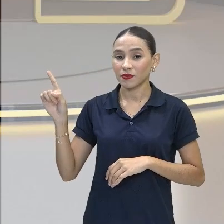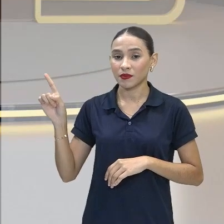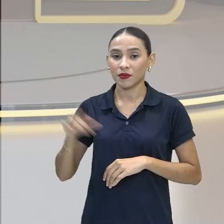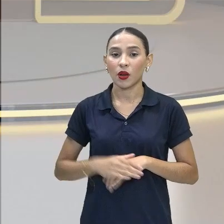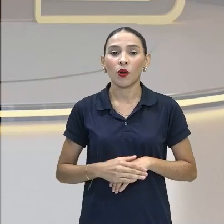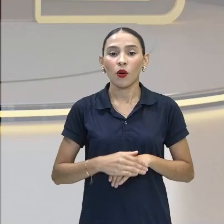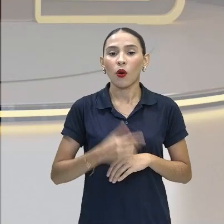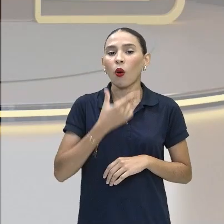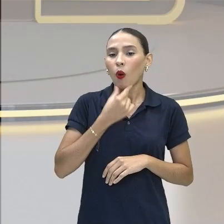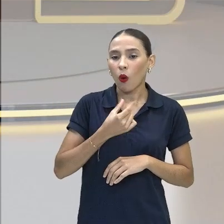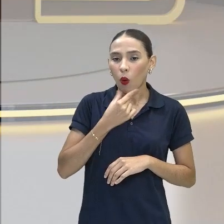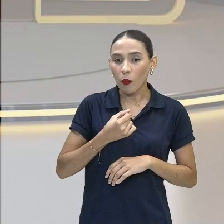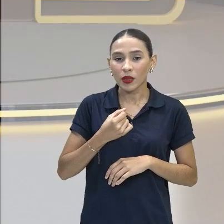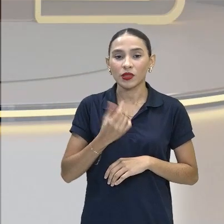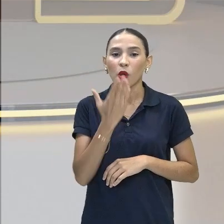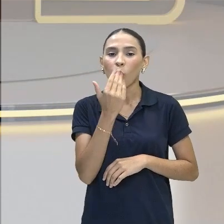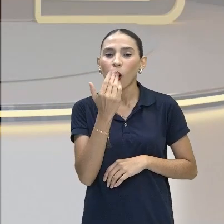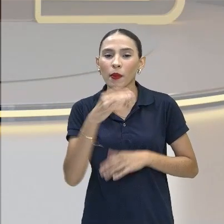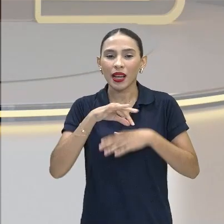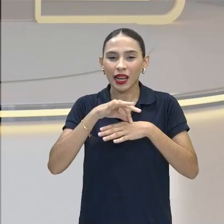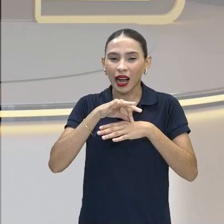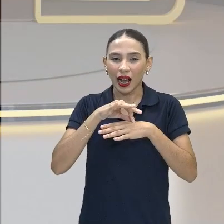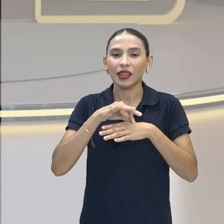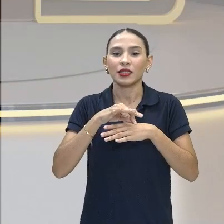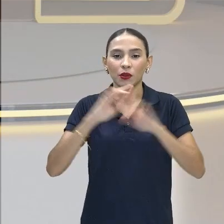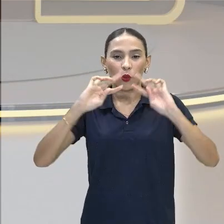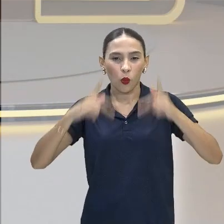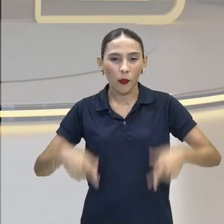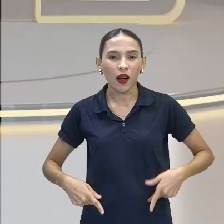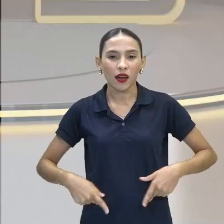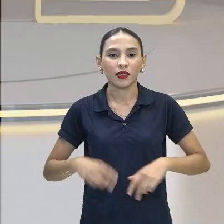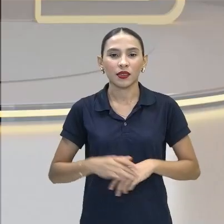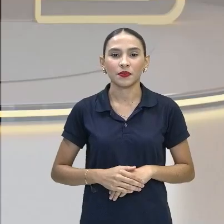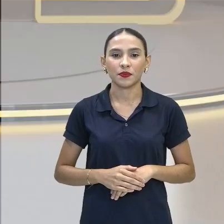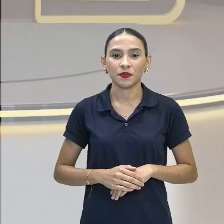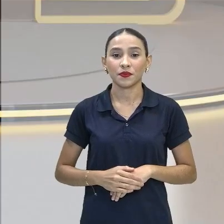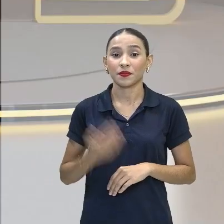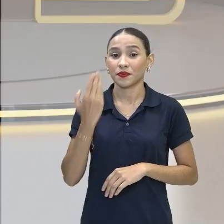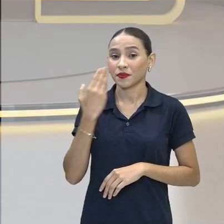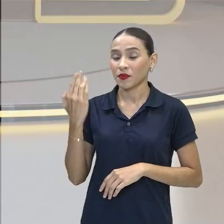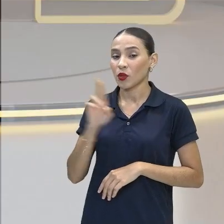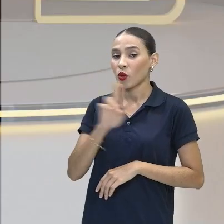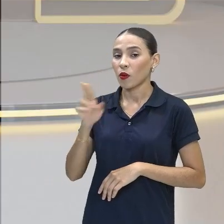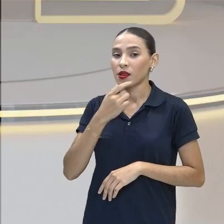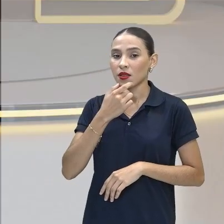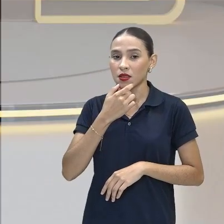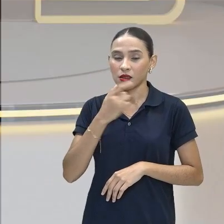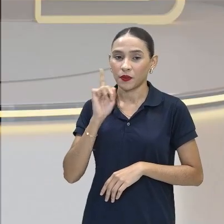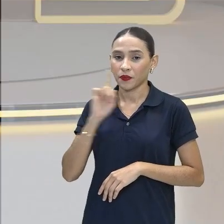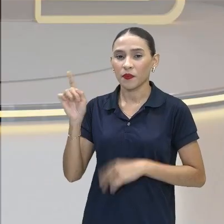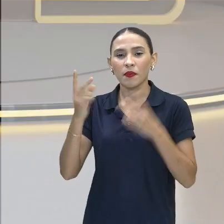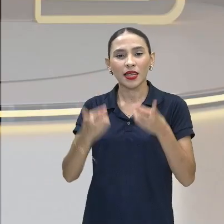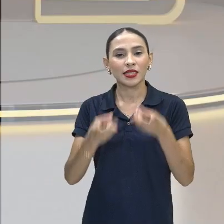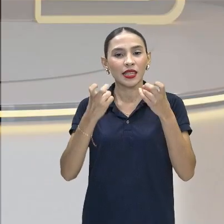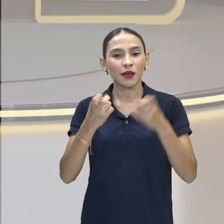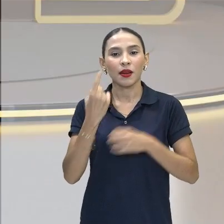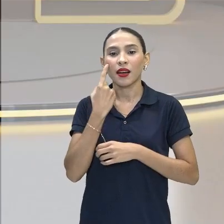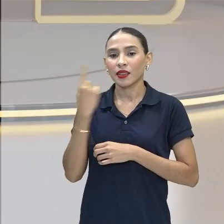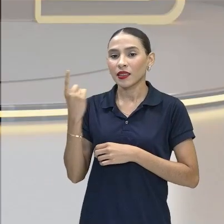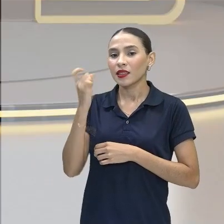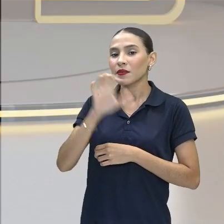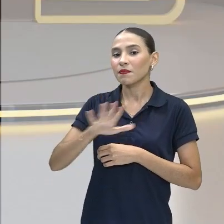canibais, daquele mesmo ilustrador, Theodore de Bry ou de Bry, observem que o que está em evidência aqui